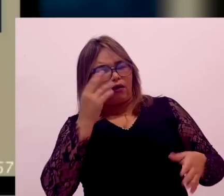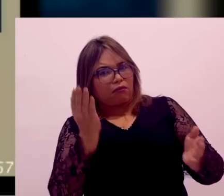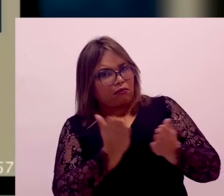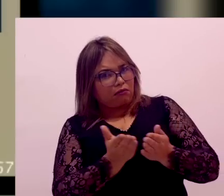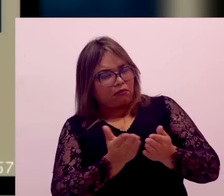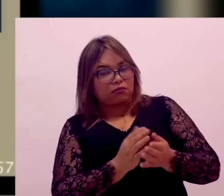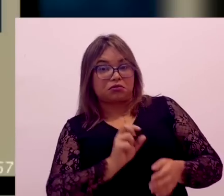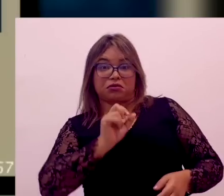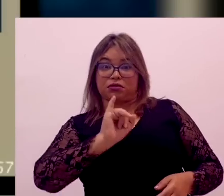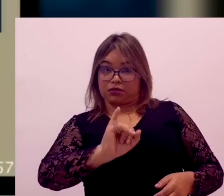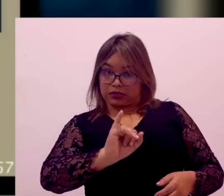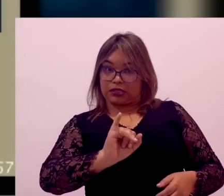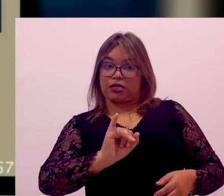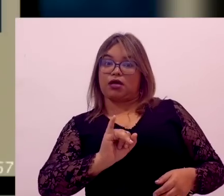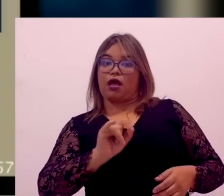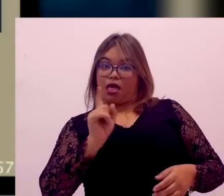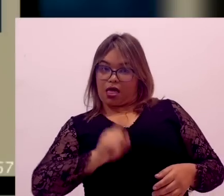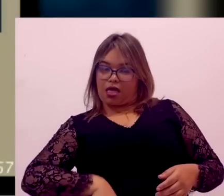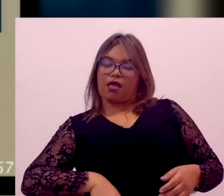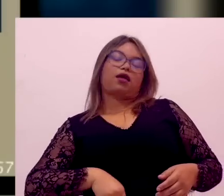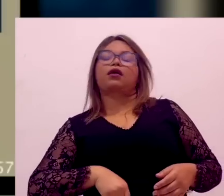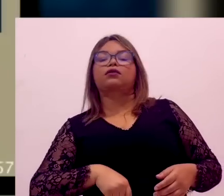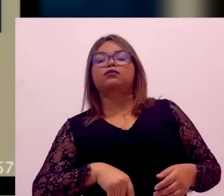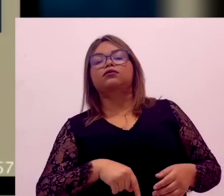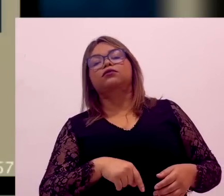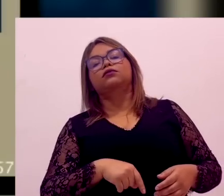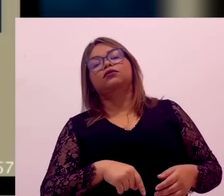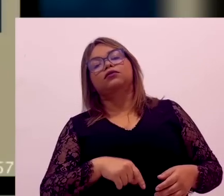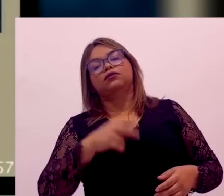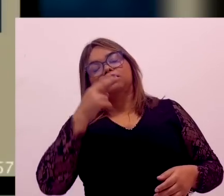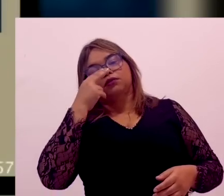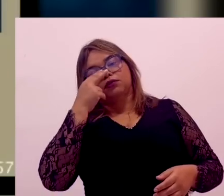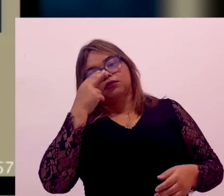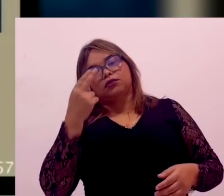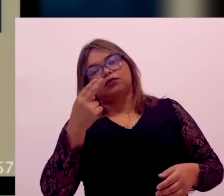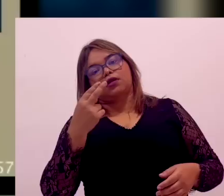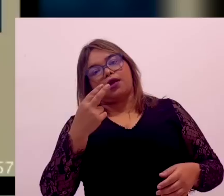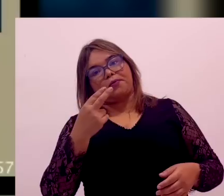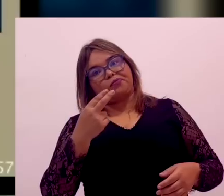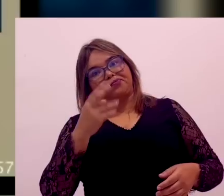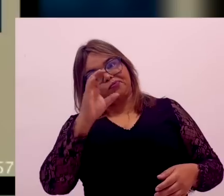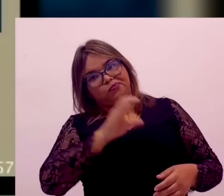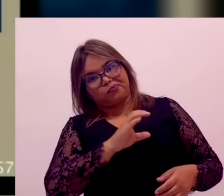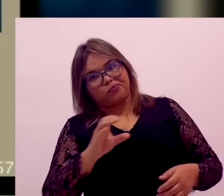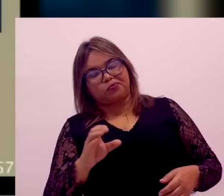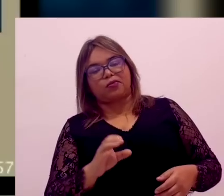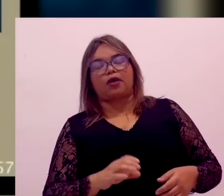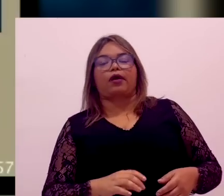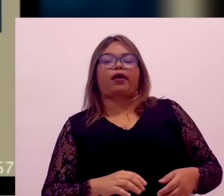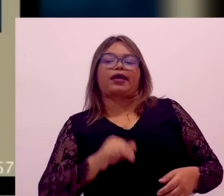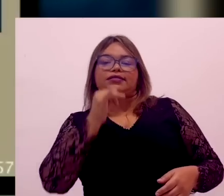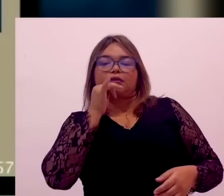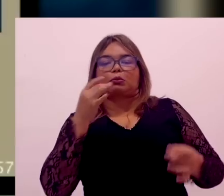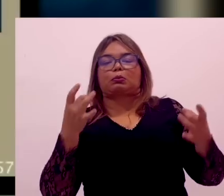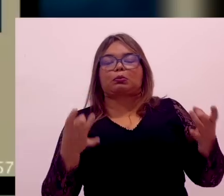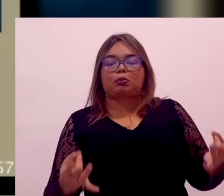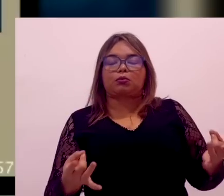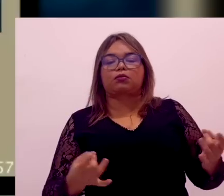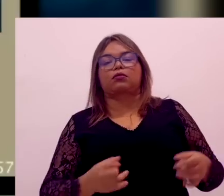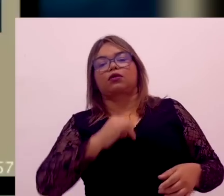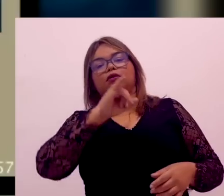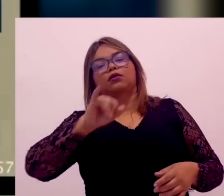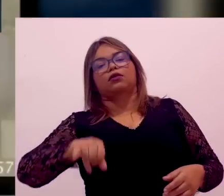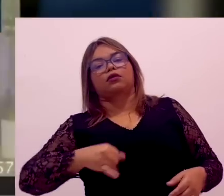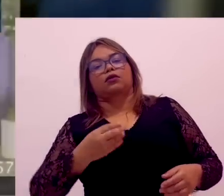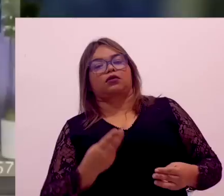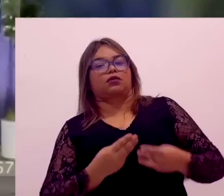os budistas, não poderiam fazer parte da sua iluminação. Portanto, não é uma instituição cristã. Então, o que a Bíblia está fazendo